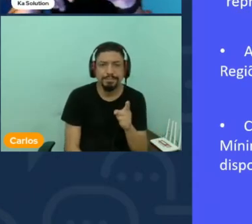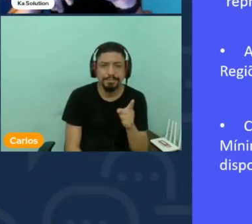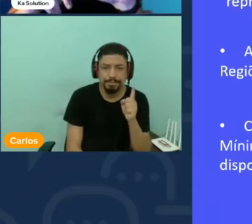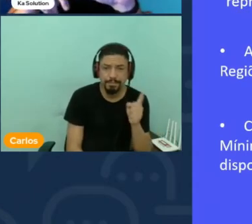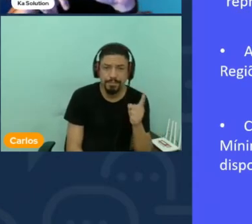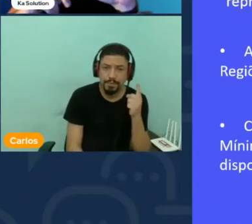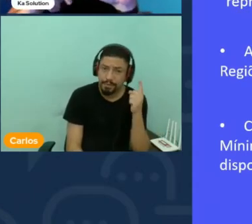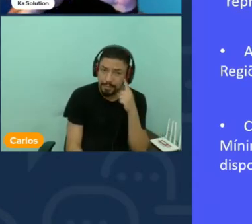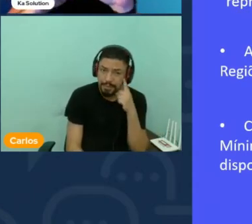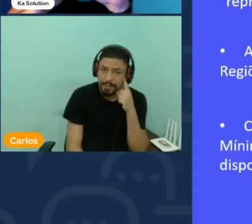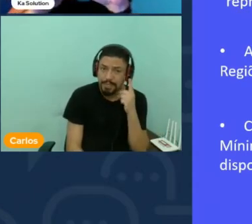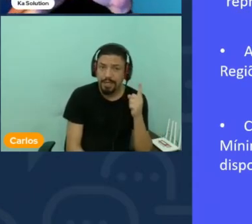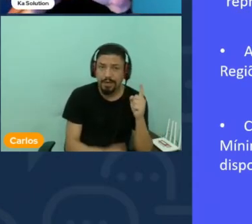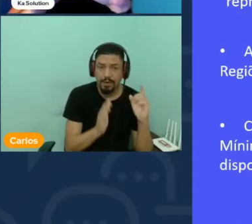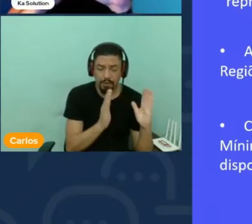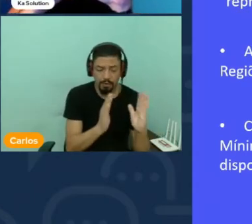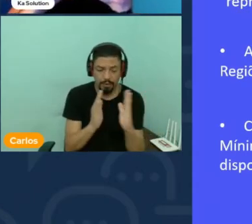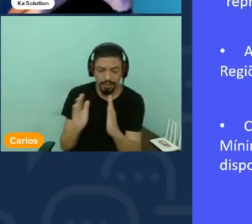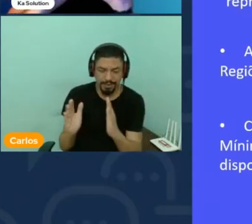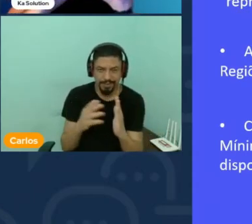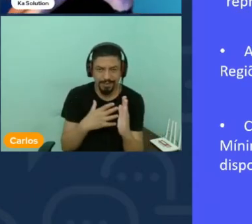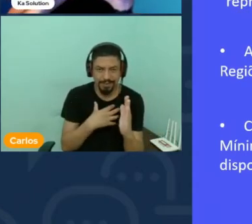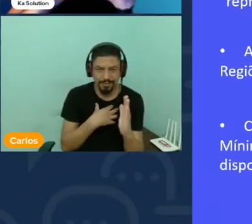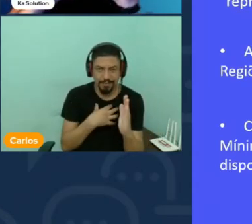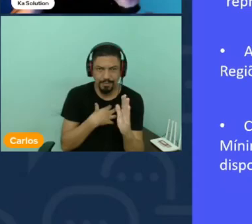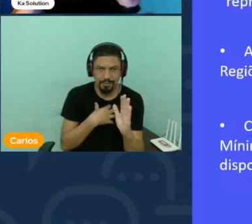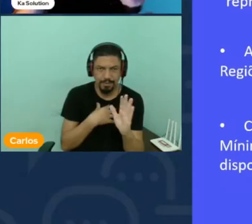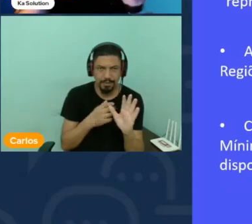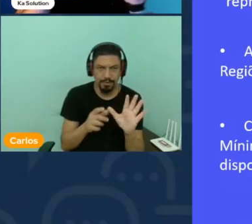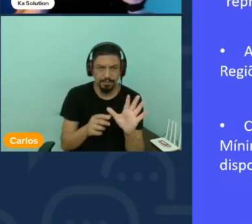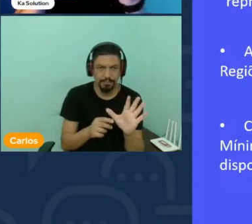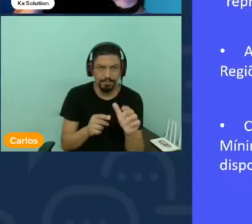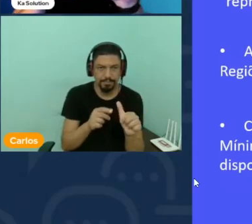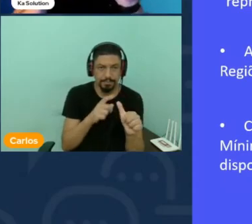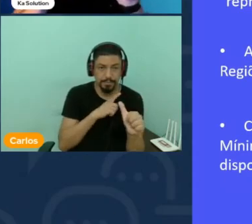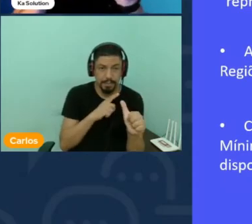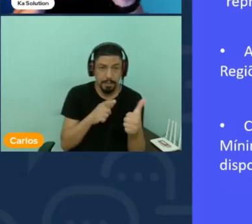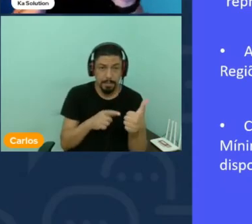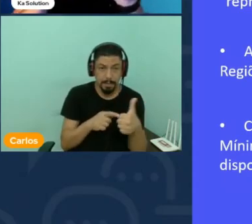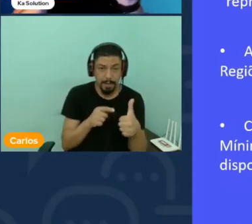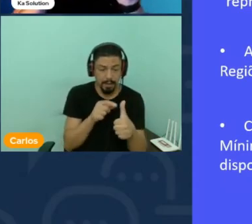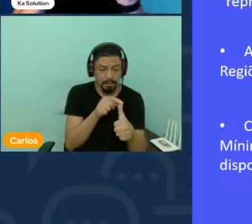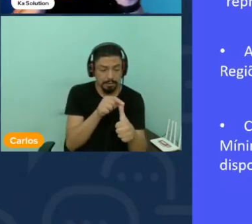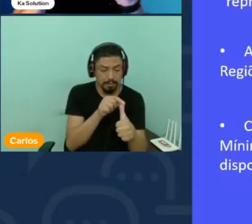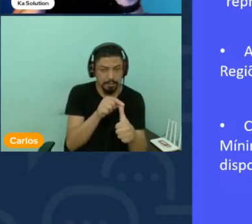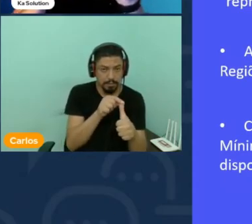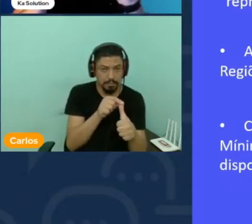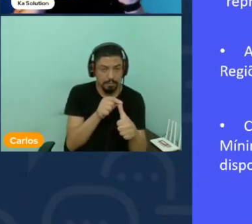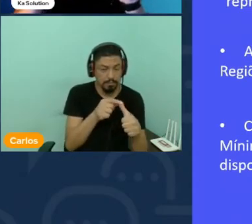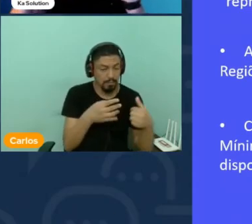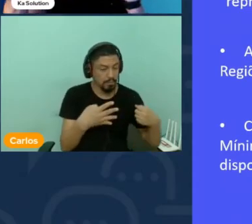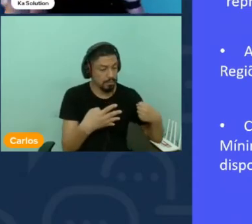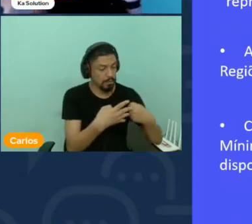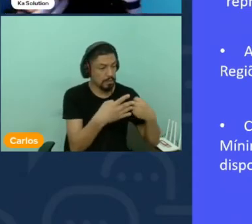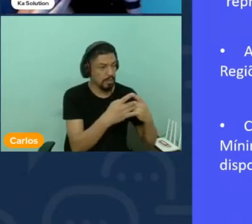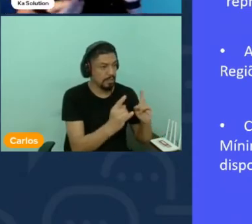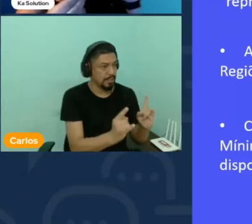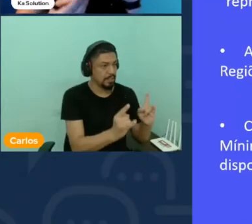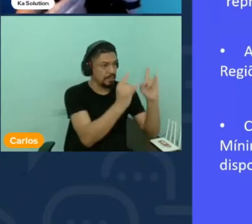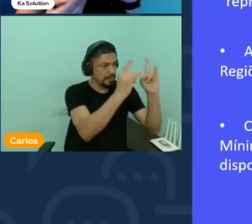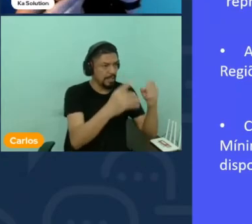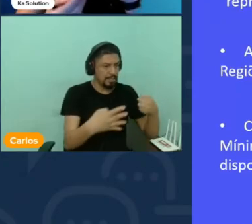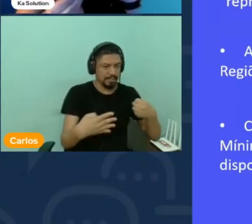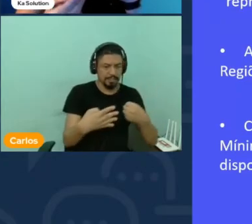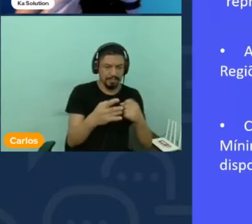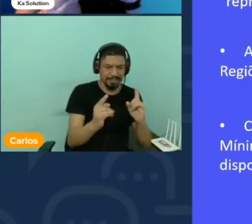para a gente pensar e organizar aí, ó, na ponta dos dedos. A gente tem um conjunto de data centers, que é onde estão